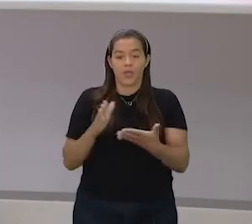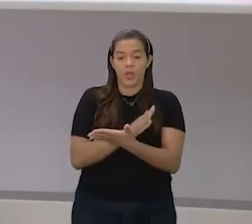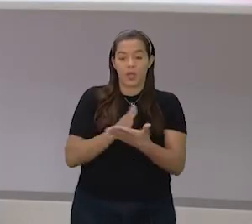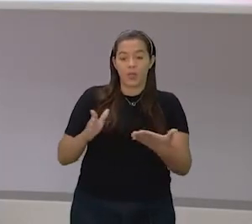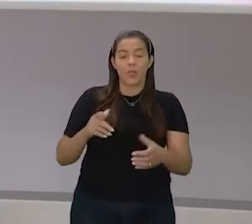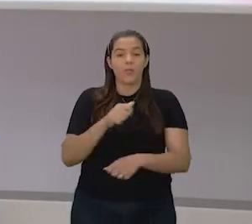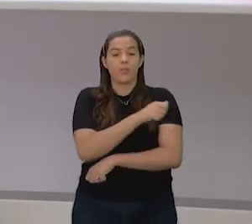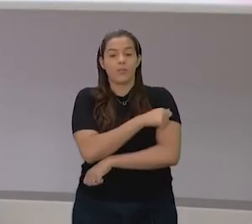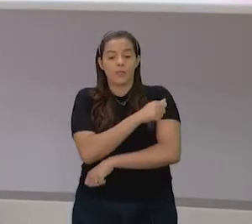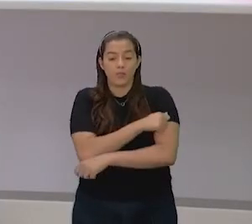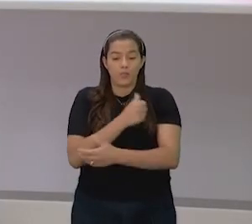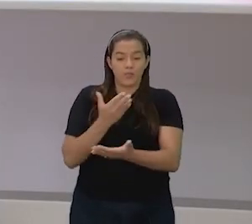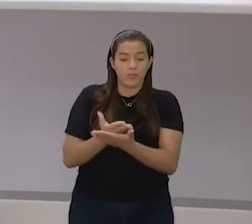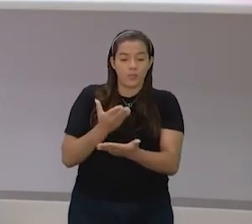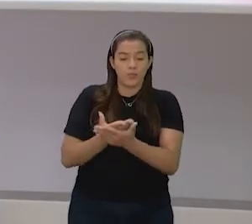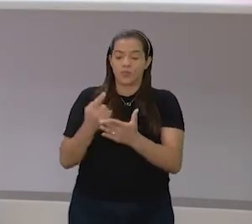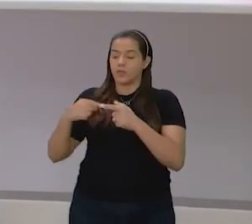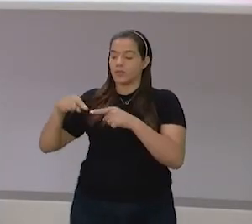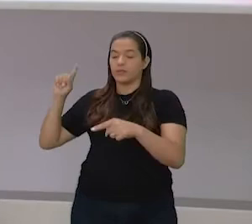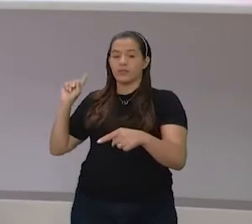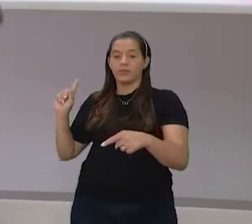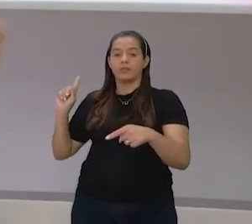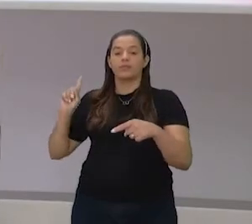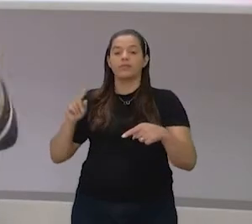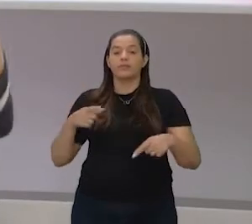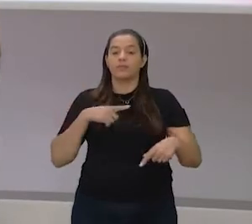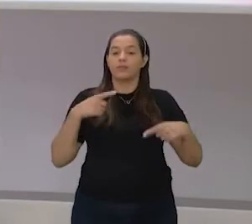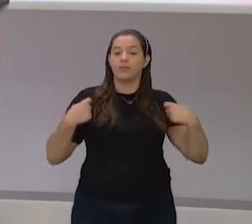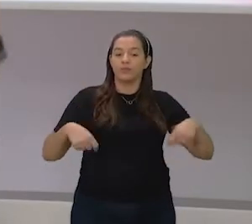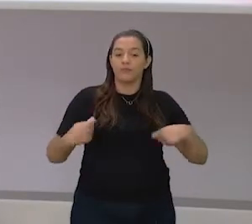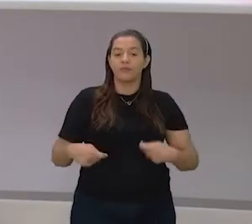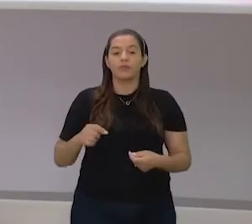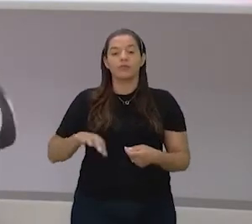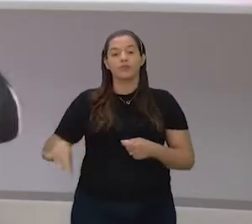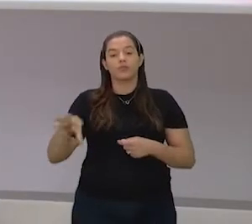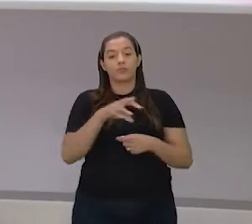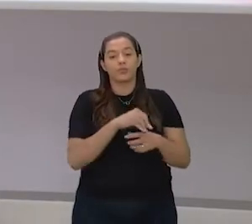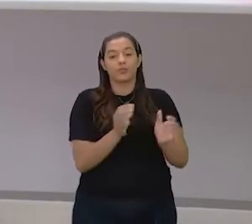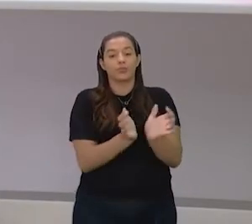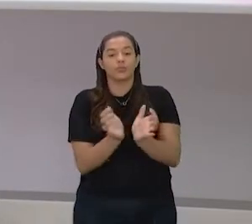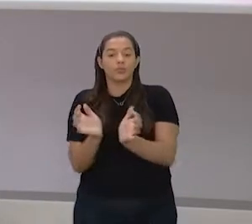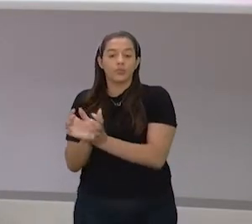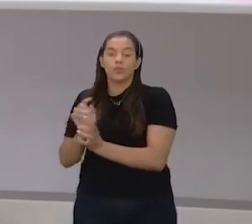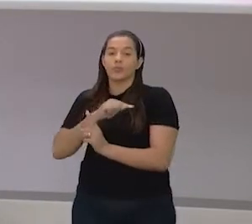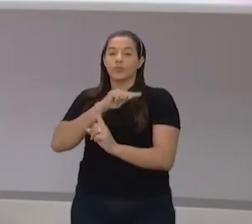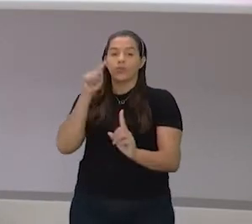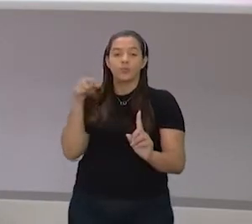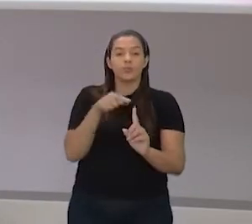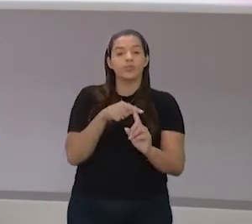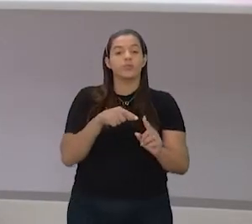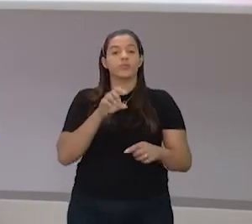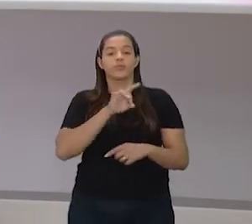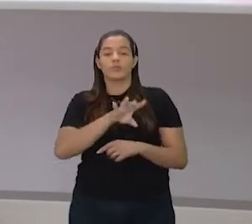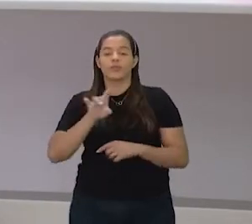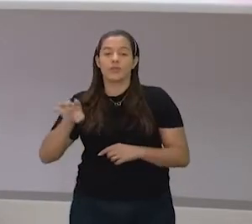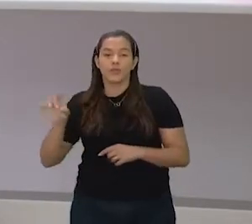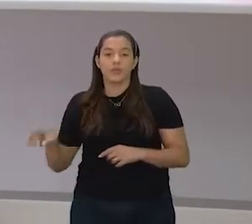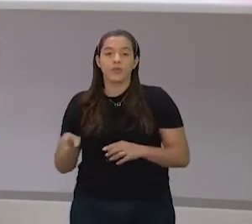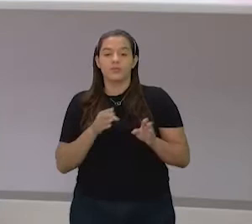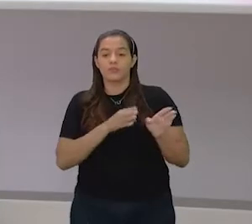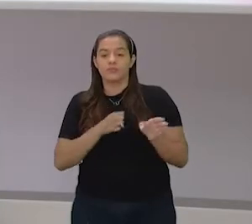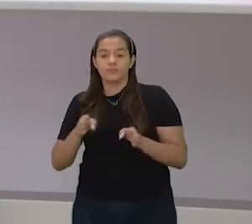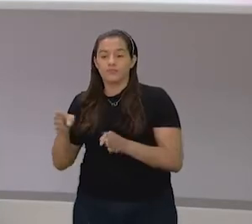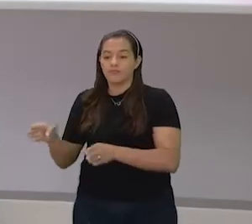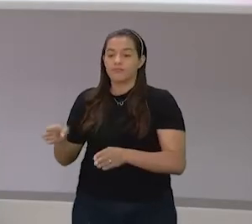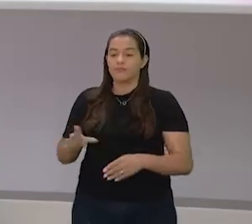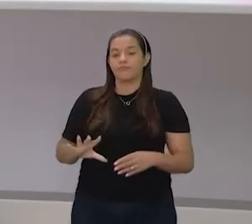aulas anteriores, Viviane, eu estava falando de federação, de confederação, o objetivo que cada um traça ali, do que cada